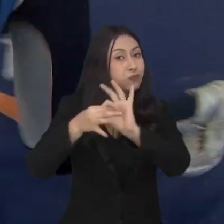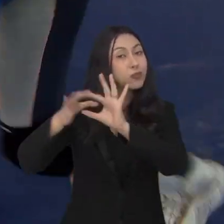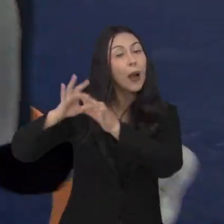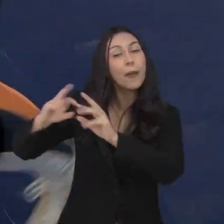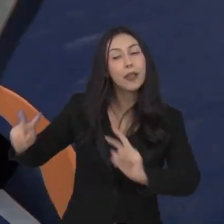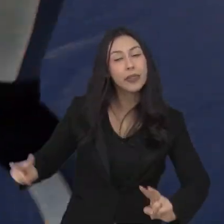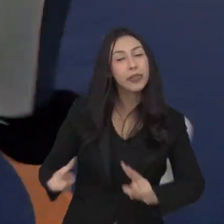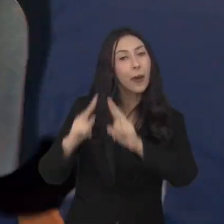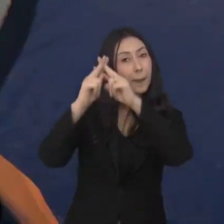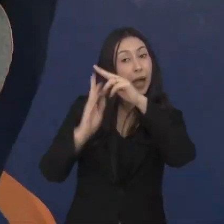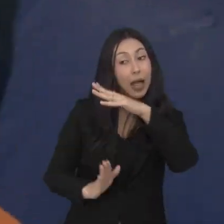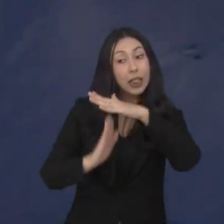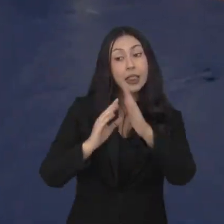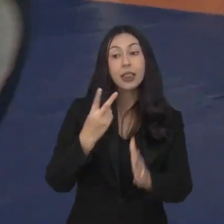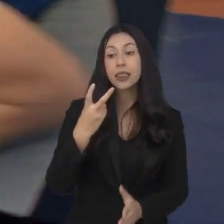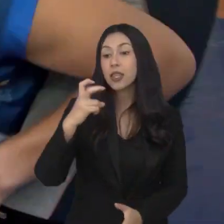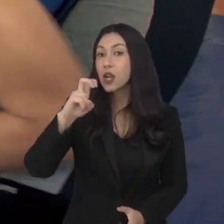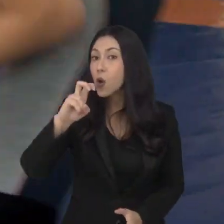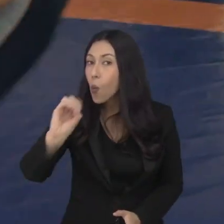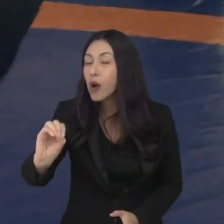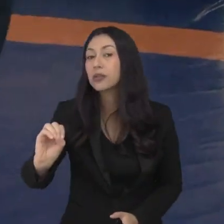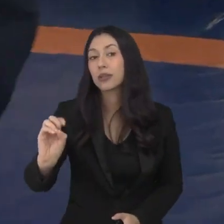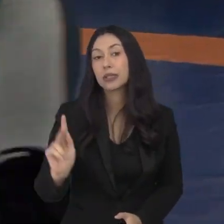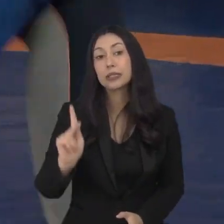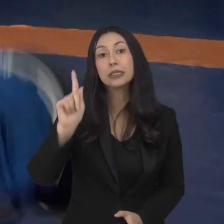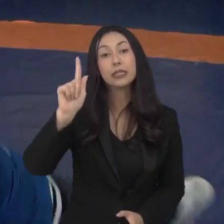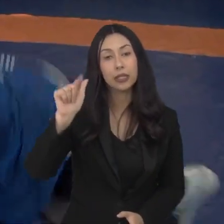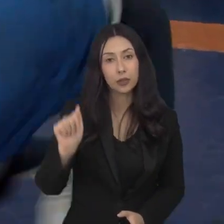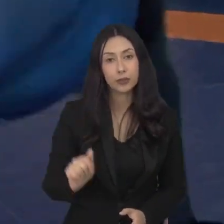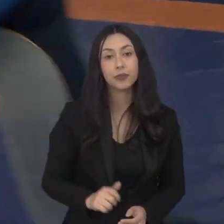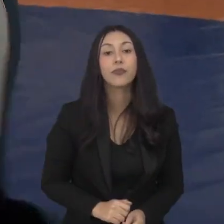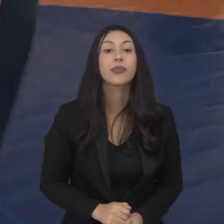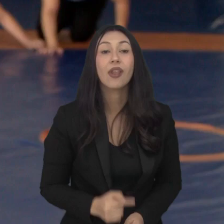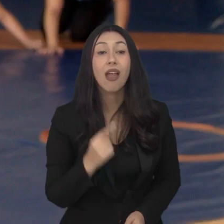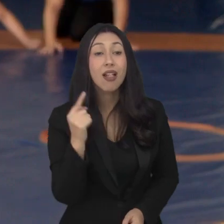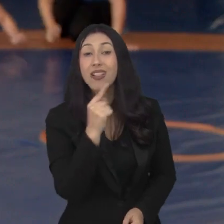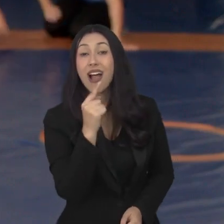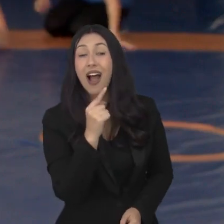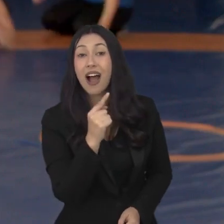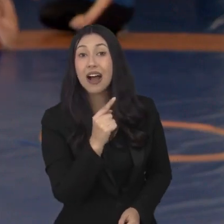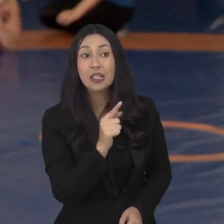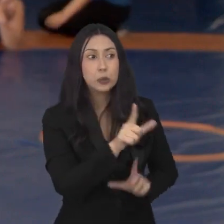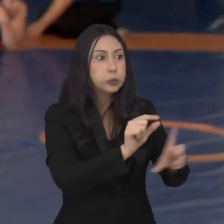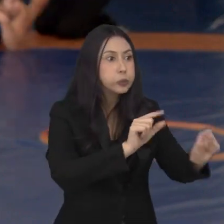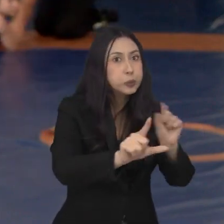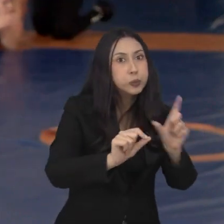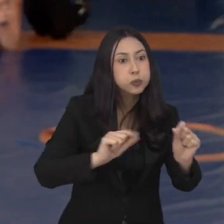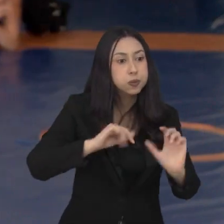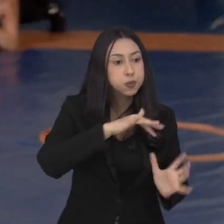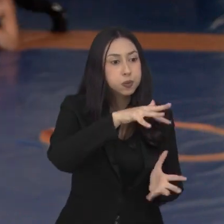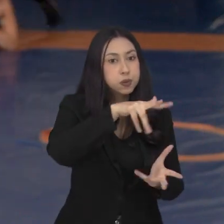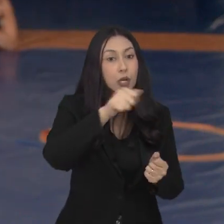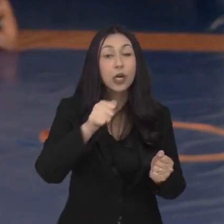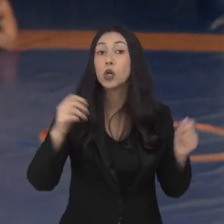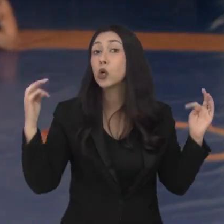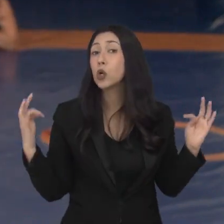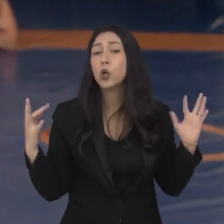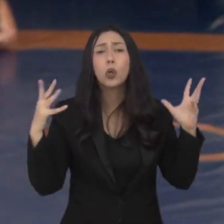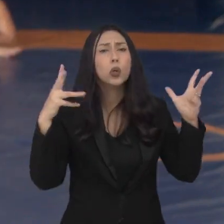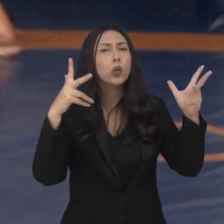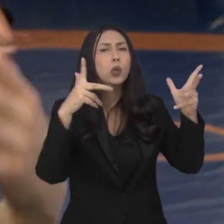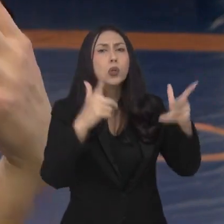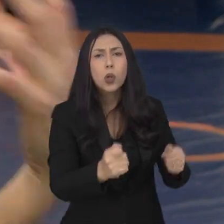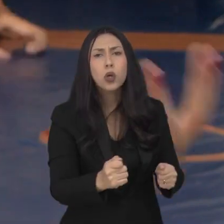nos Jogos Olímpicos de Paris, na categoria até 50 quilos. Lá vai ser o classificatório mundial, né?